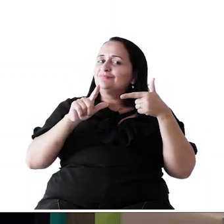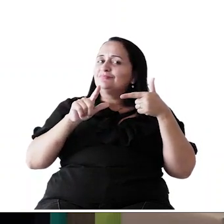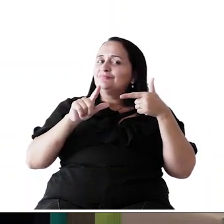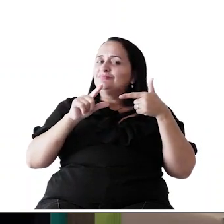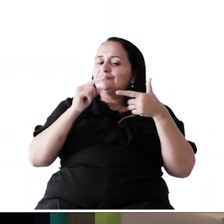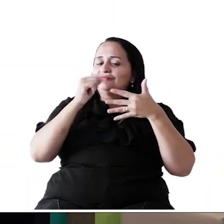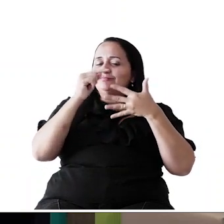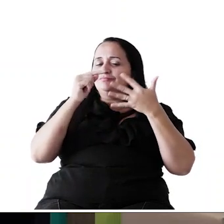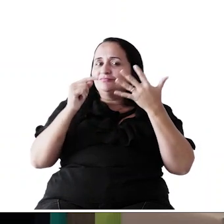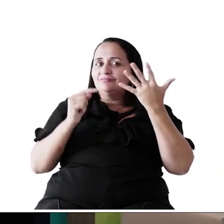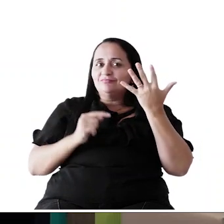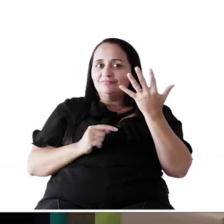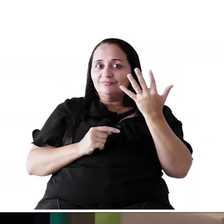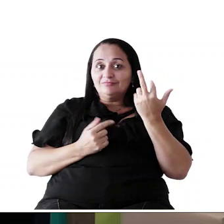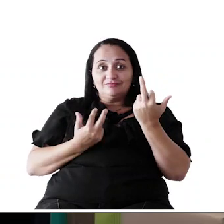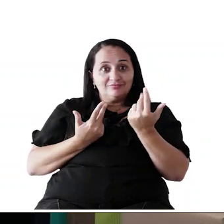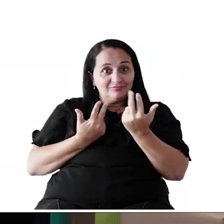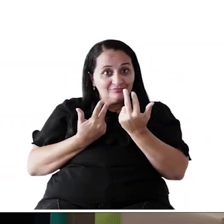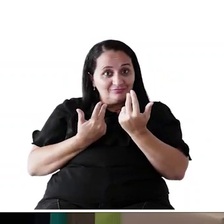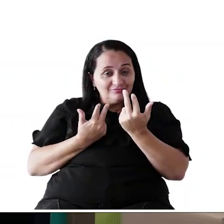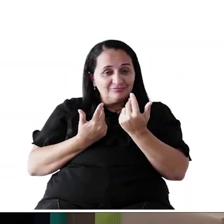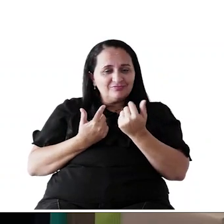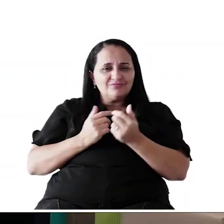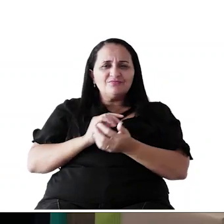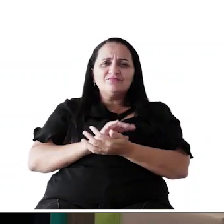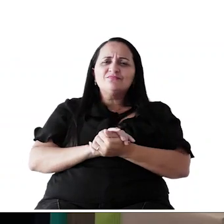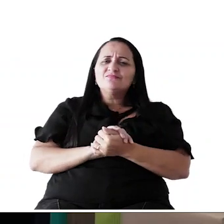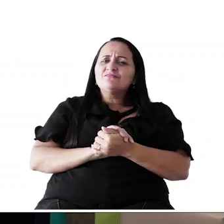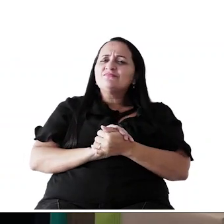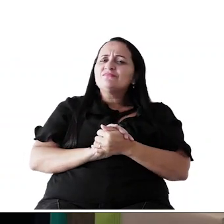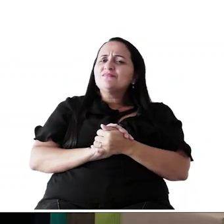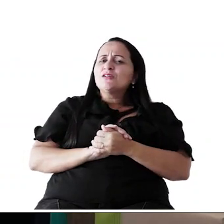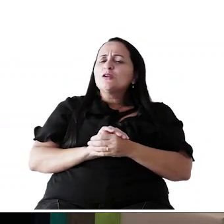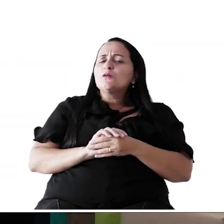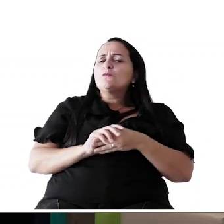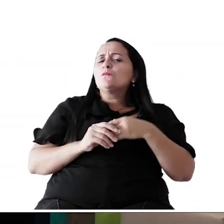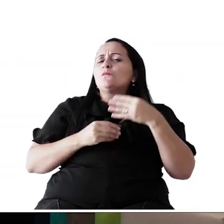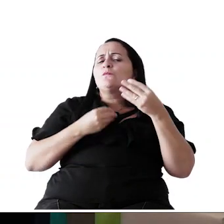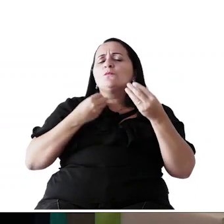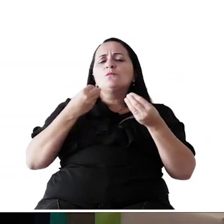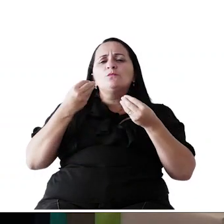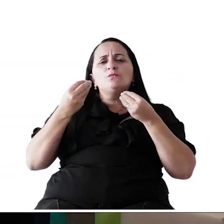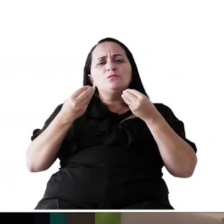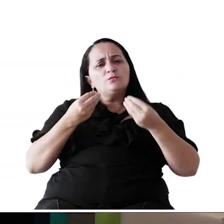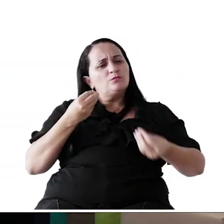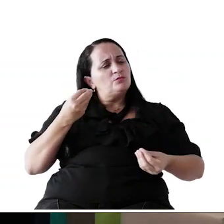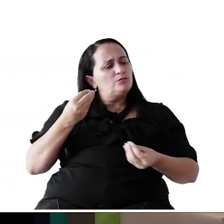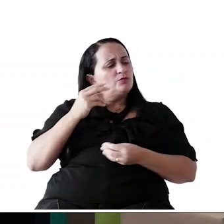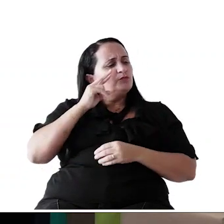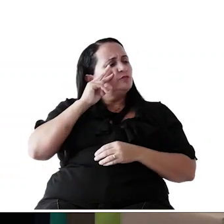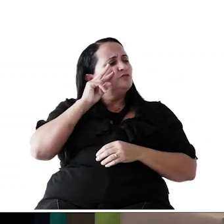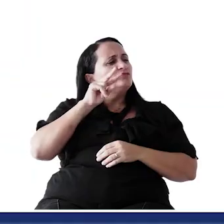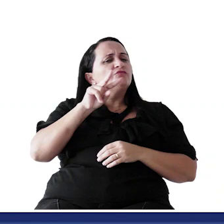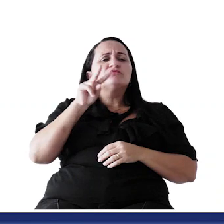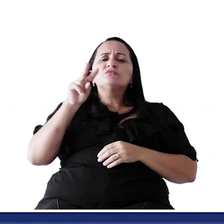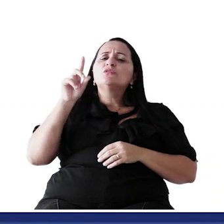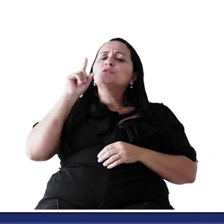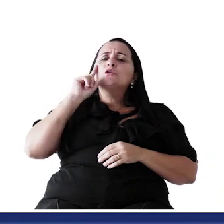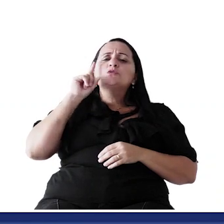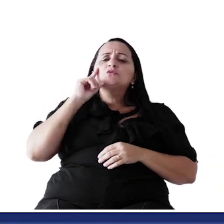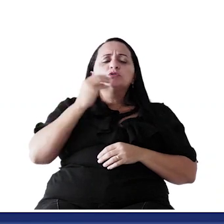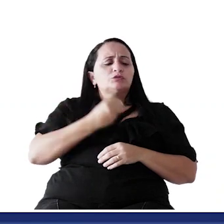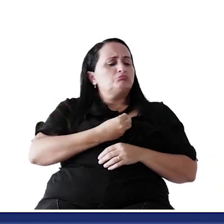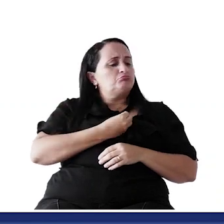partes iguais. E como é que a fração está expressa? A gente vivencia essa fração no nosso cotidiano. No